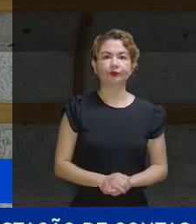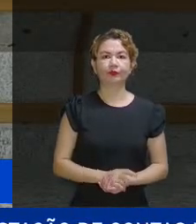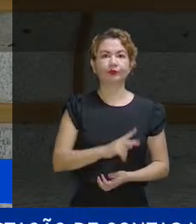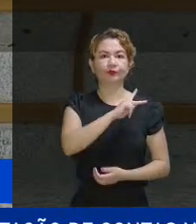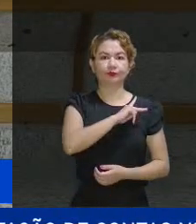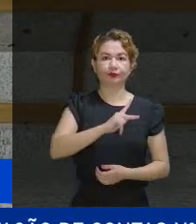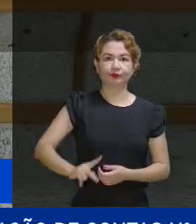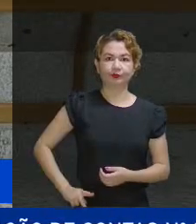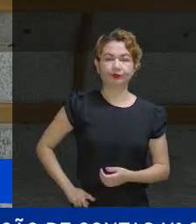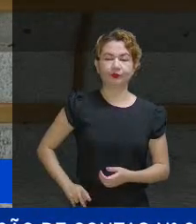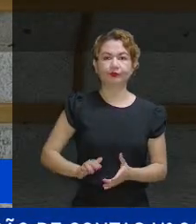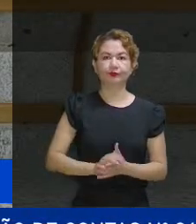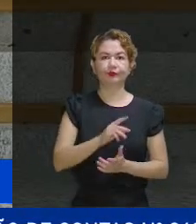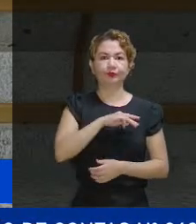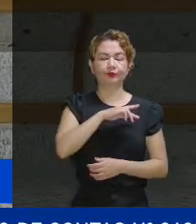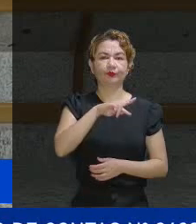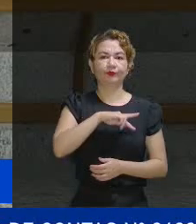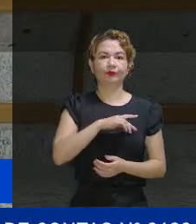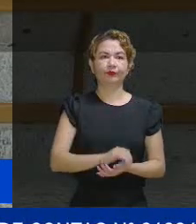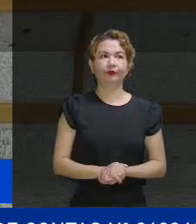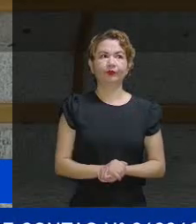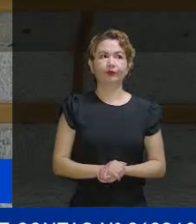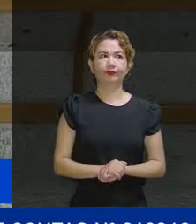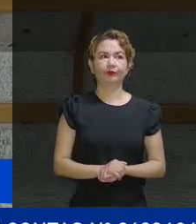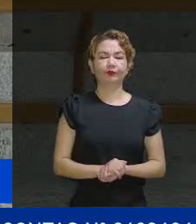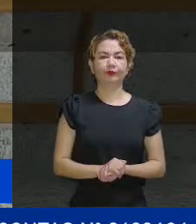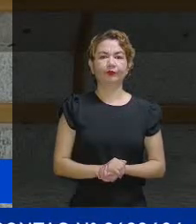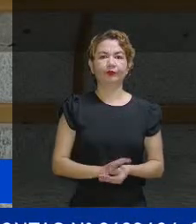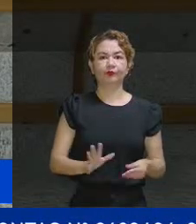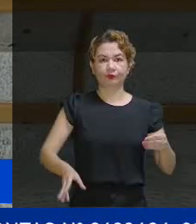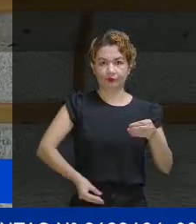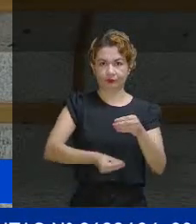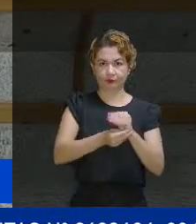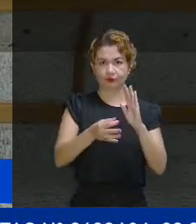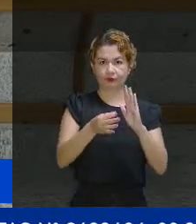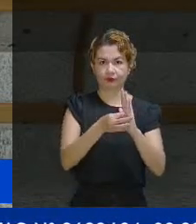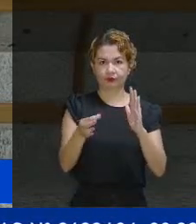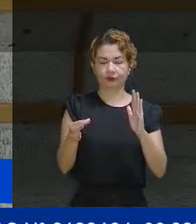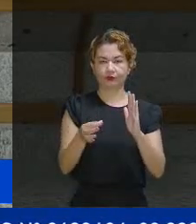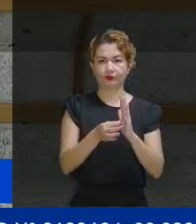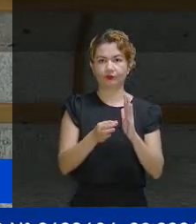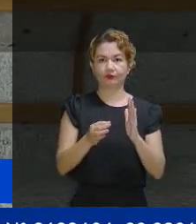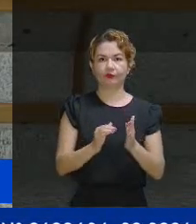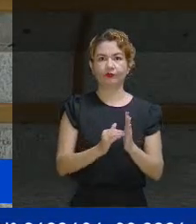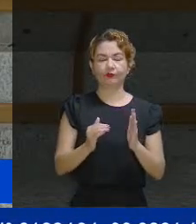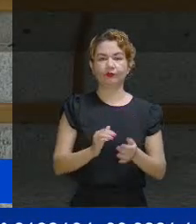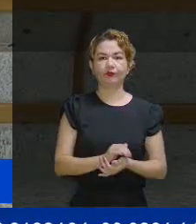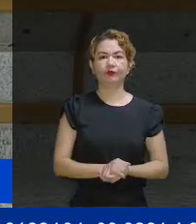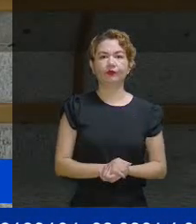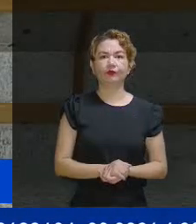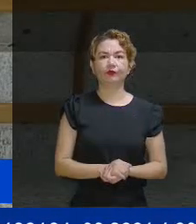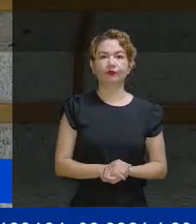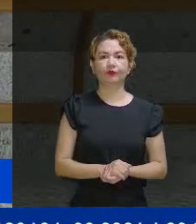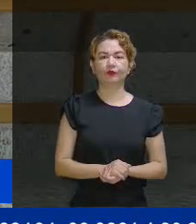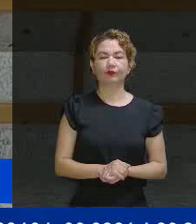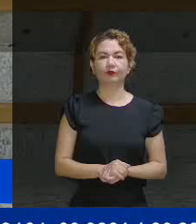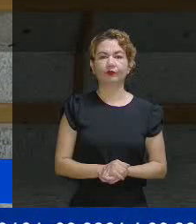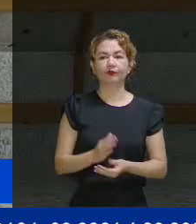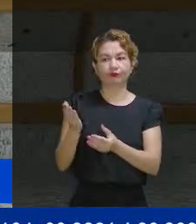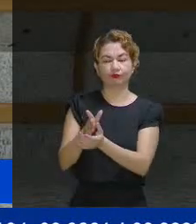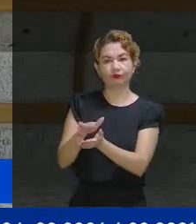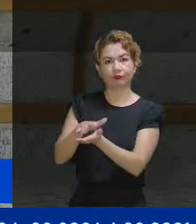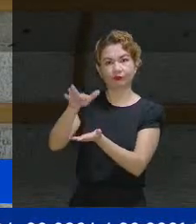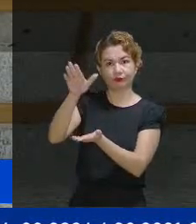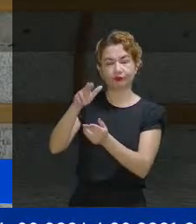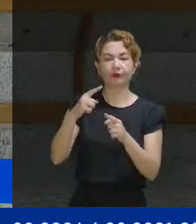Excelentíssimo senhor presidente, o Ministério Público vai reiterar os termos do parecer que foi lançado aos autos,